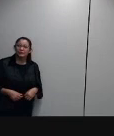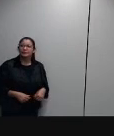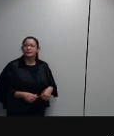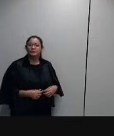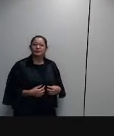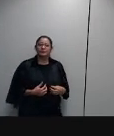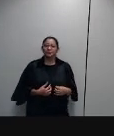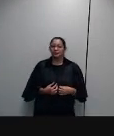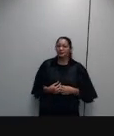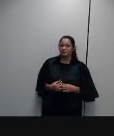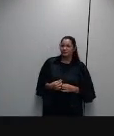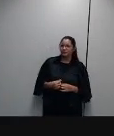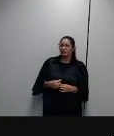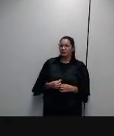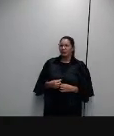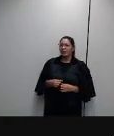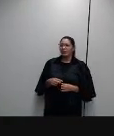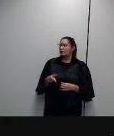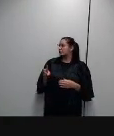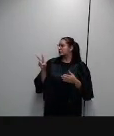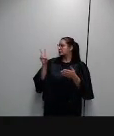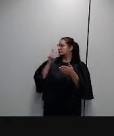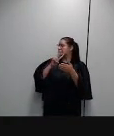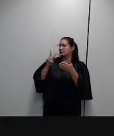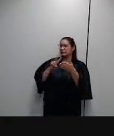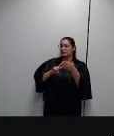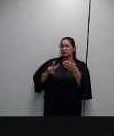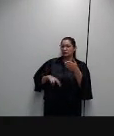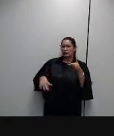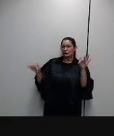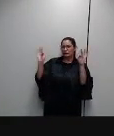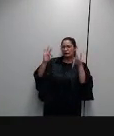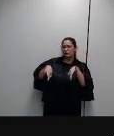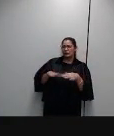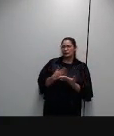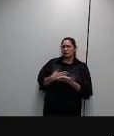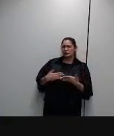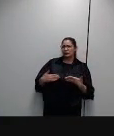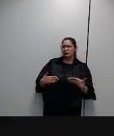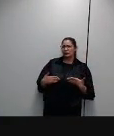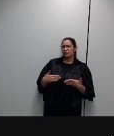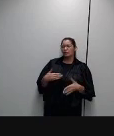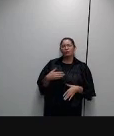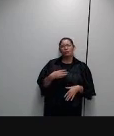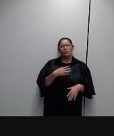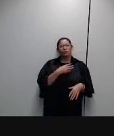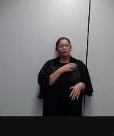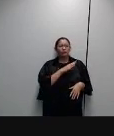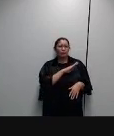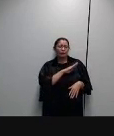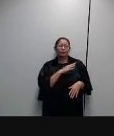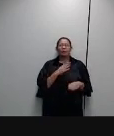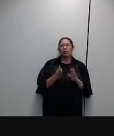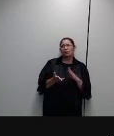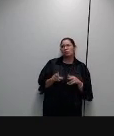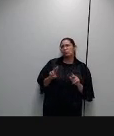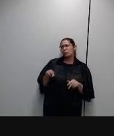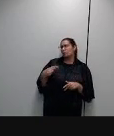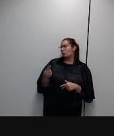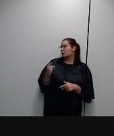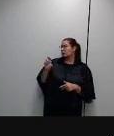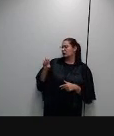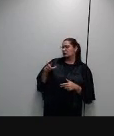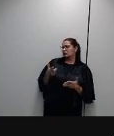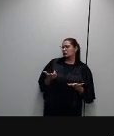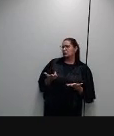lei do seu voto do fim para o início e quarto quinto parágrafo do fim para trás não